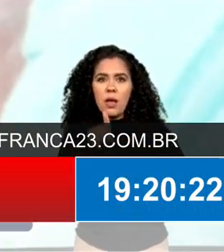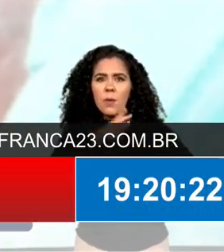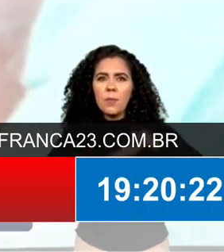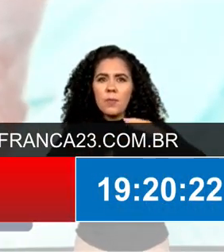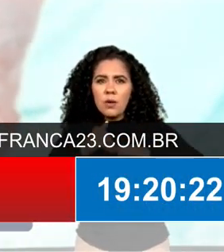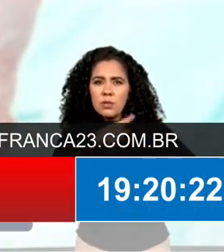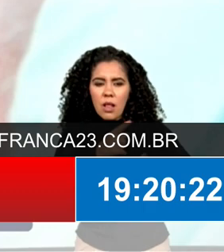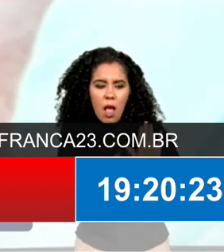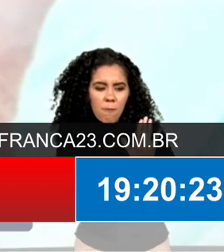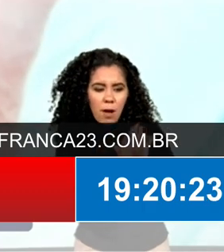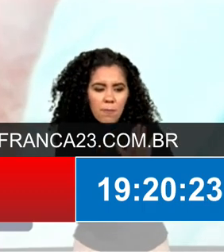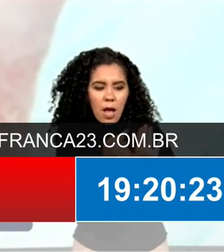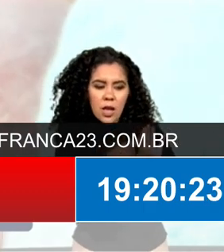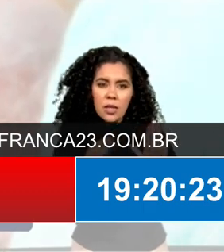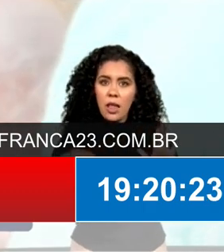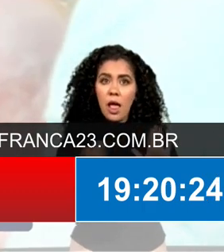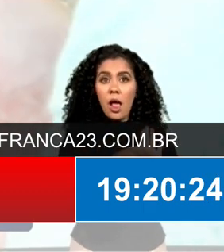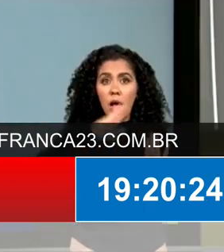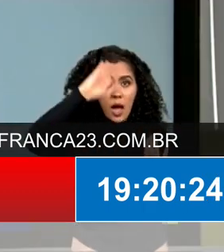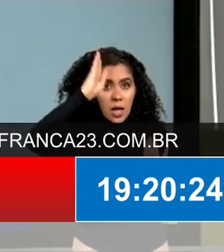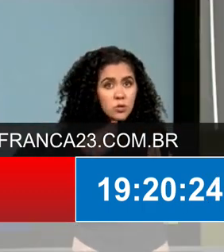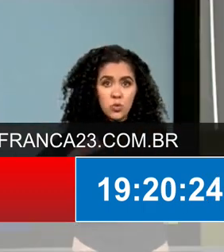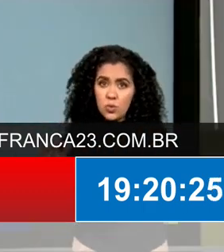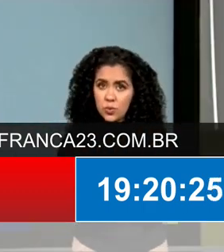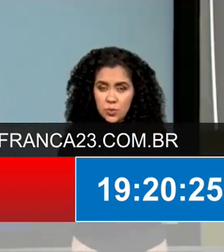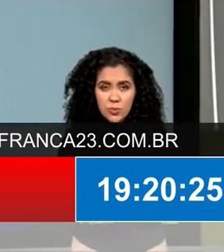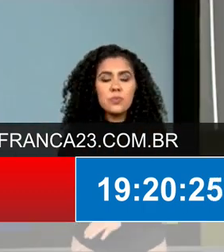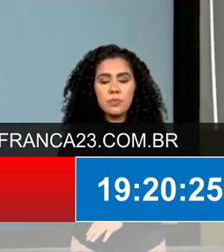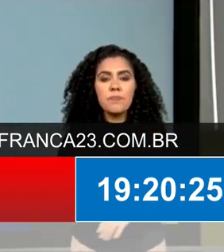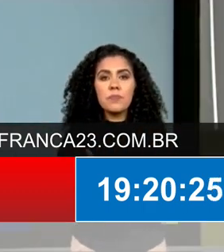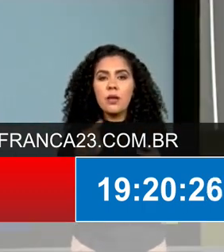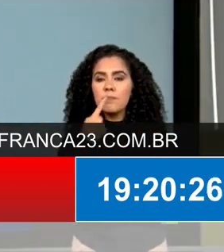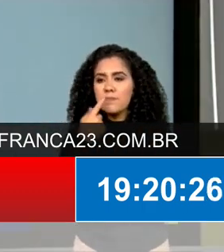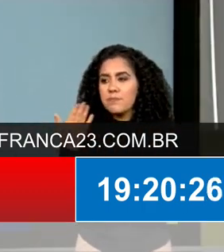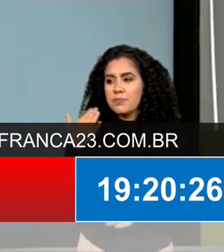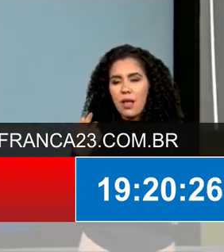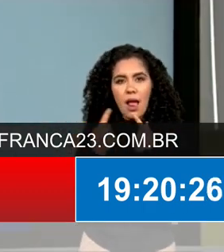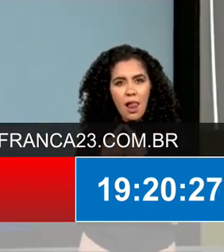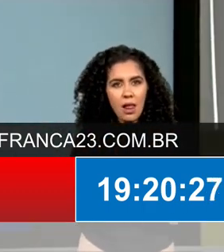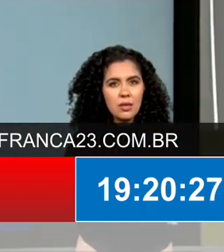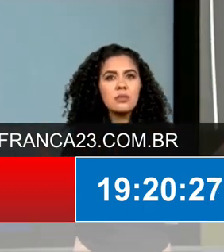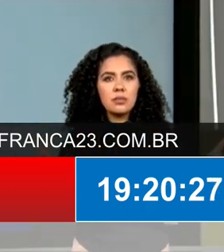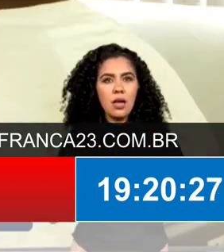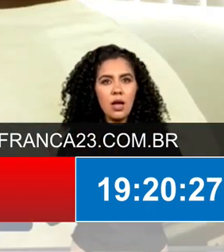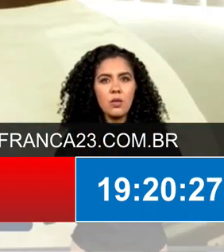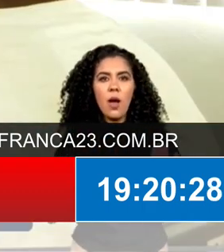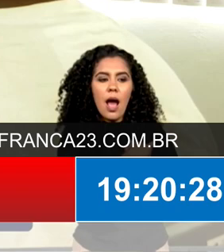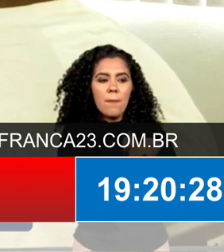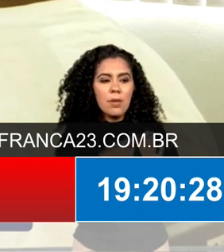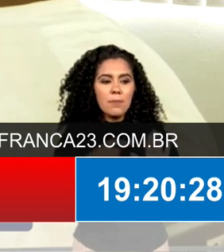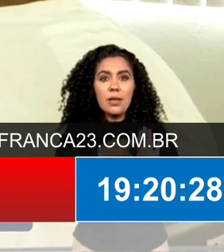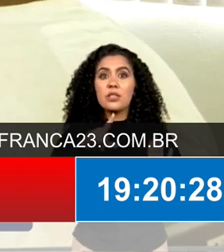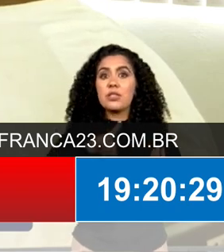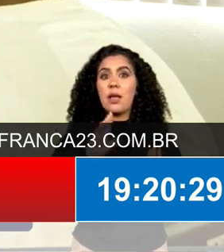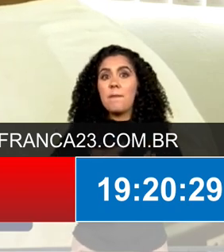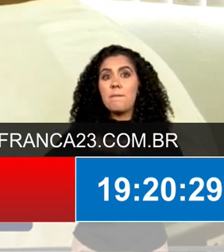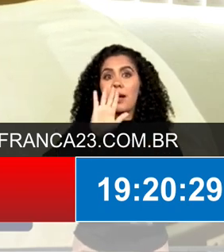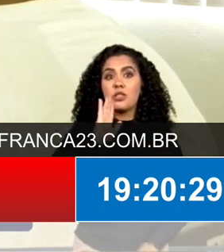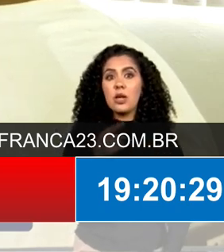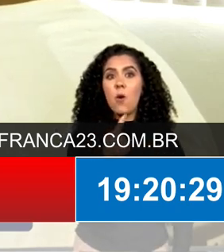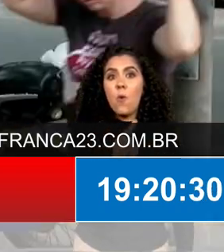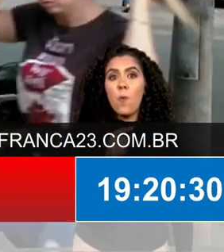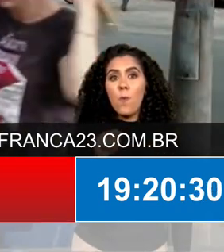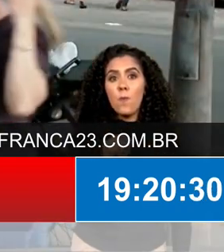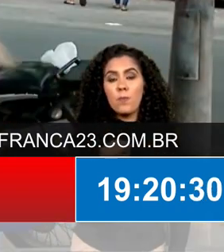desenvolvedores, ele é totalmente gratuito. Lançado há poucos dias, o Meu Corre já tem mais de 1,000